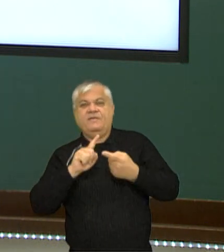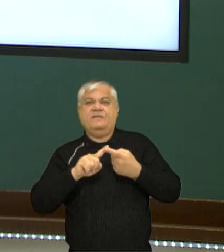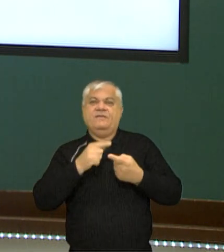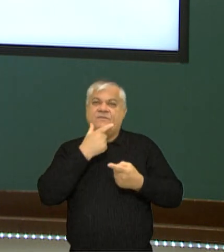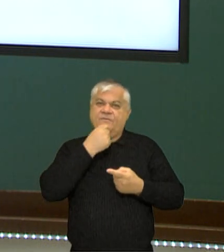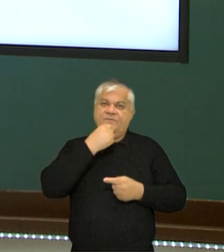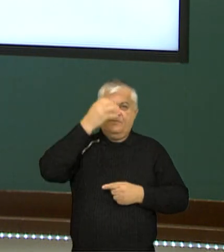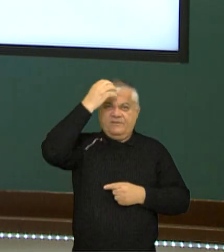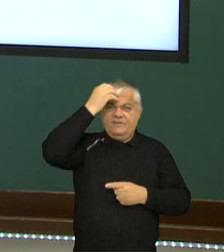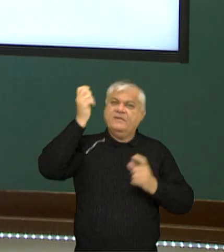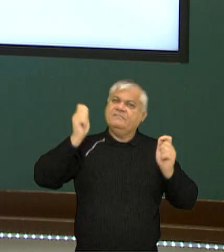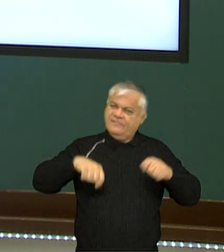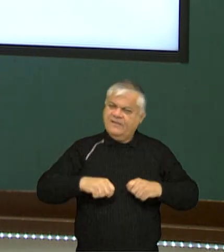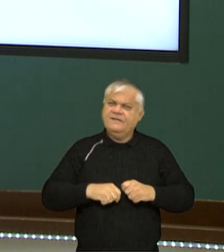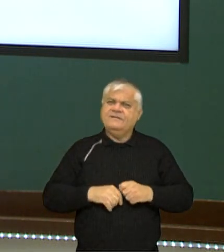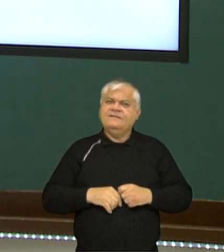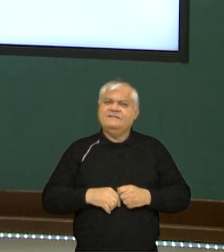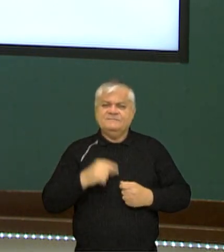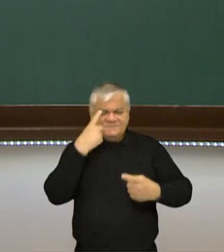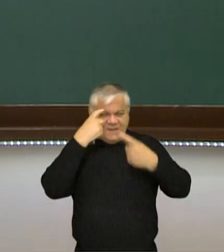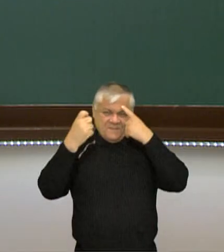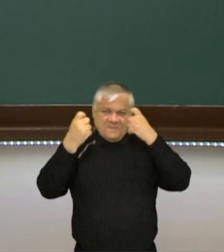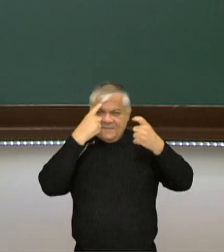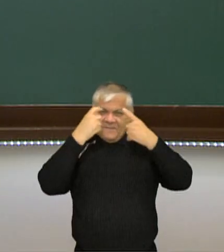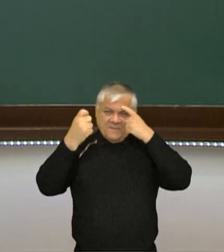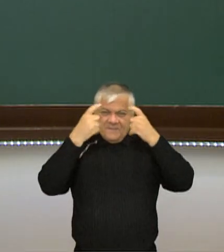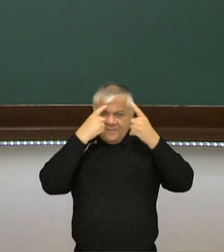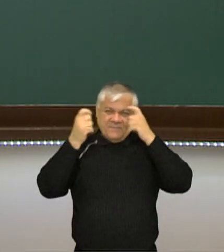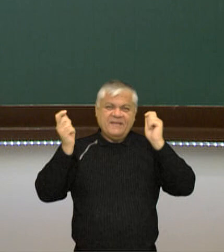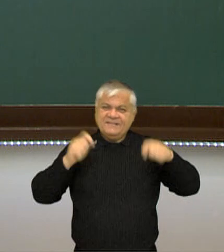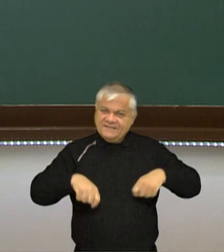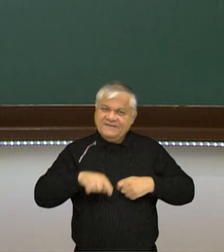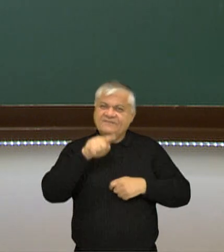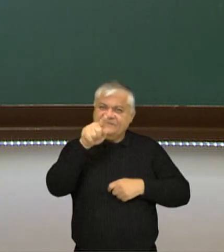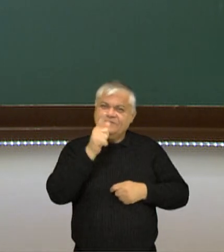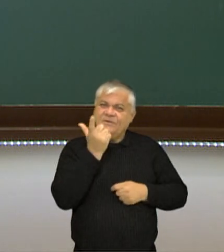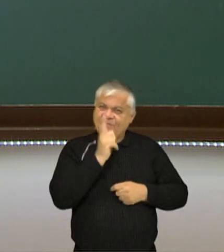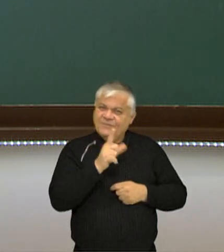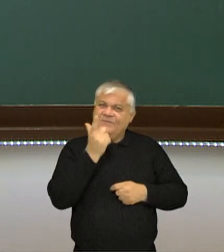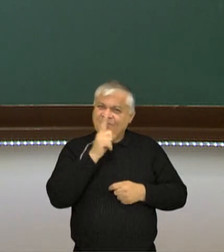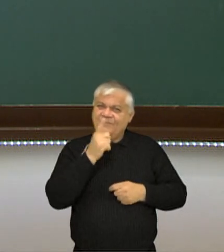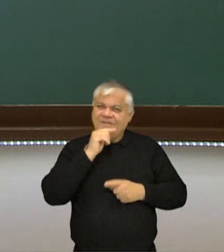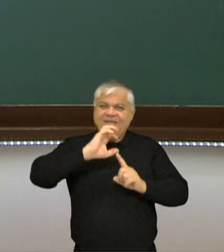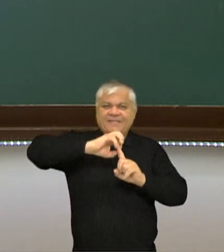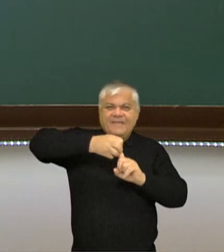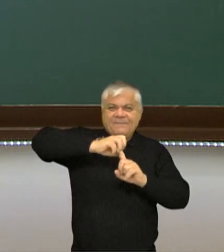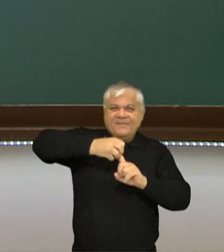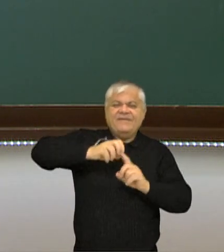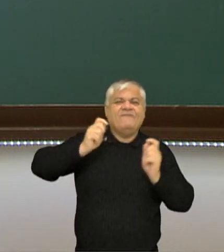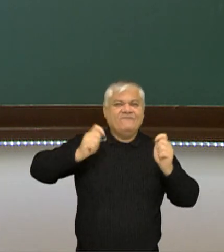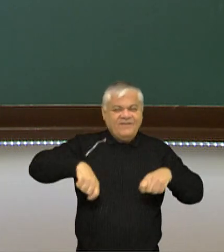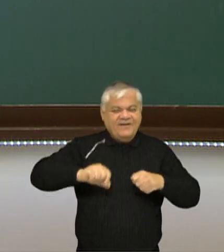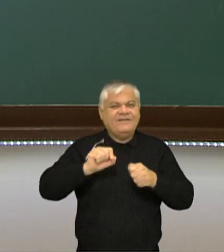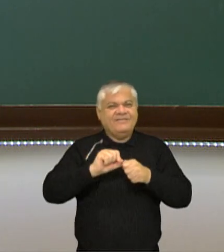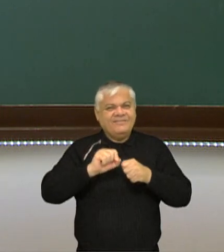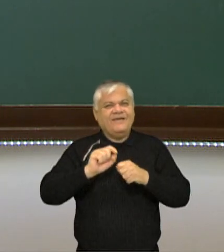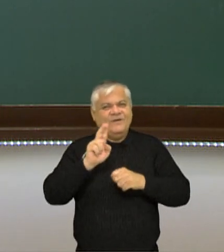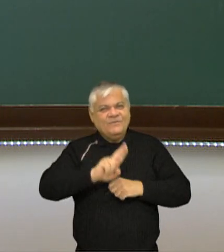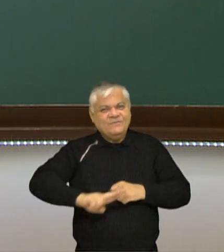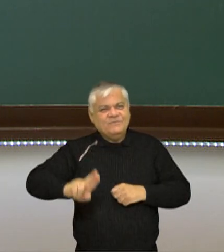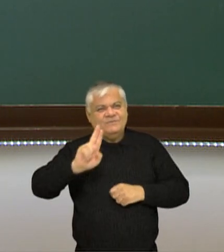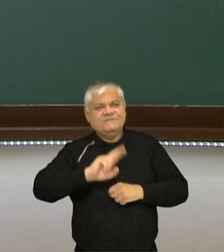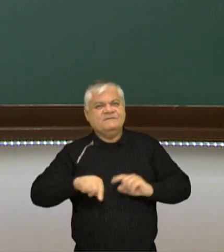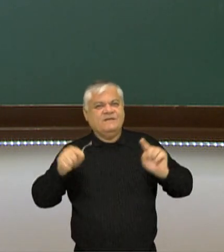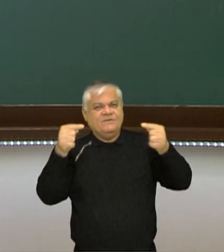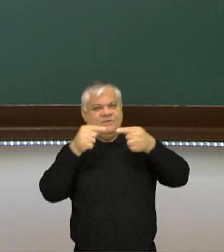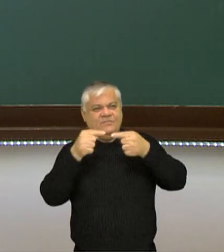e outra o rei. Então, se você tem facilidade para conseguir mais tampinhas, dá para também